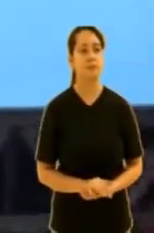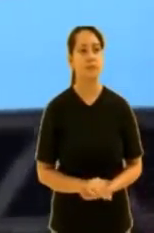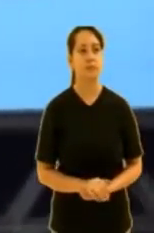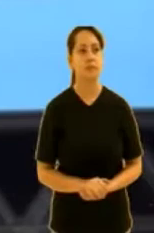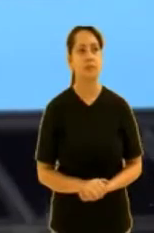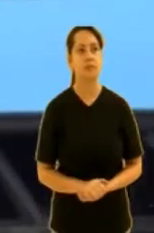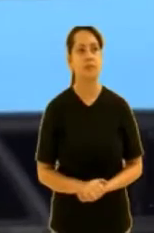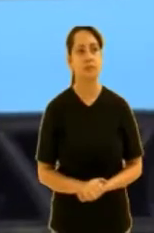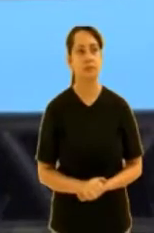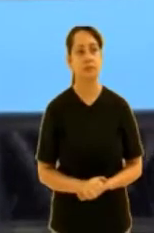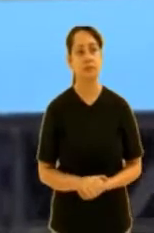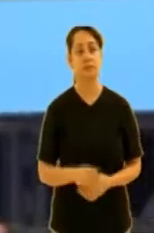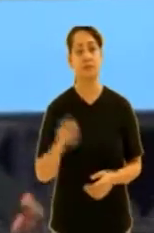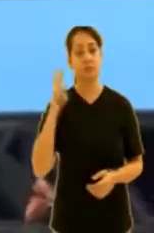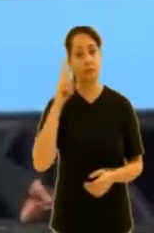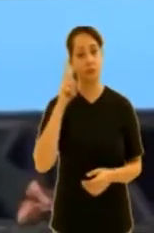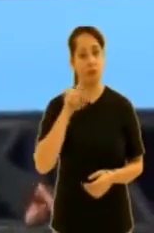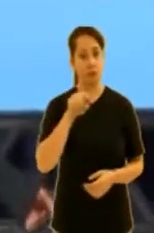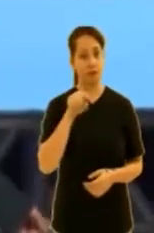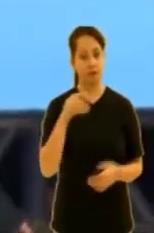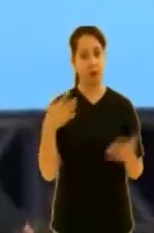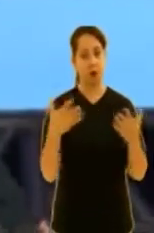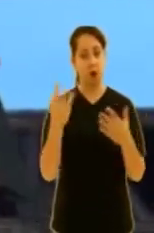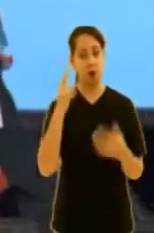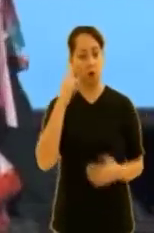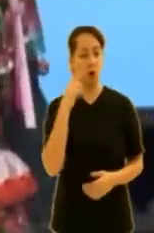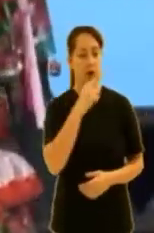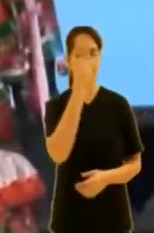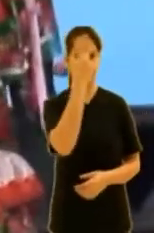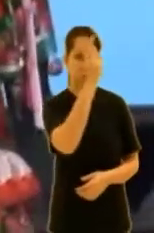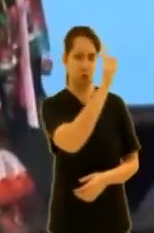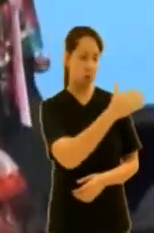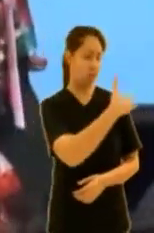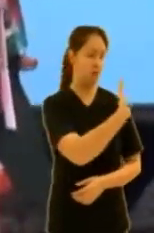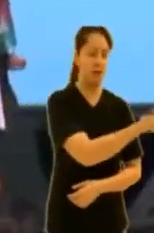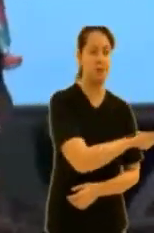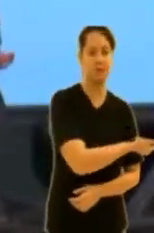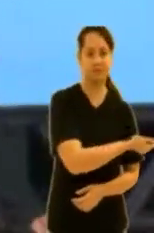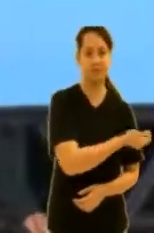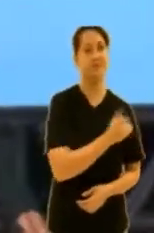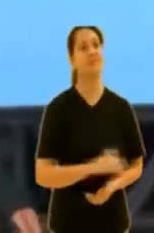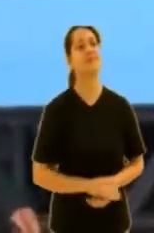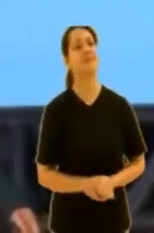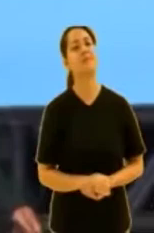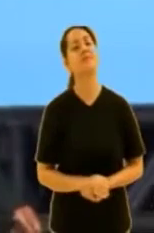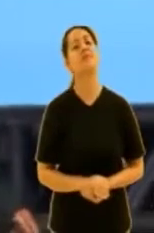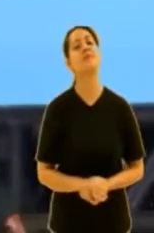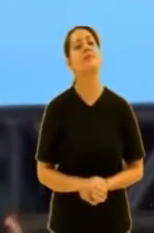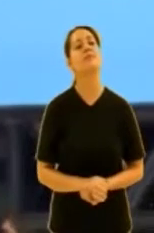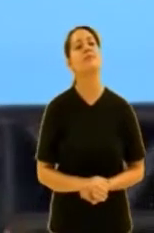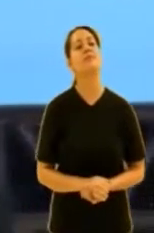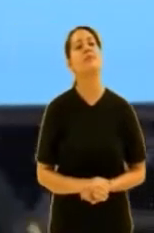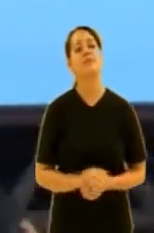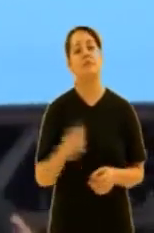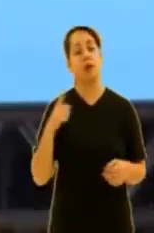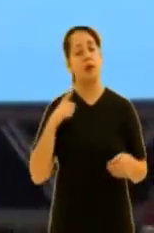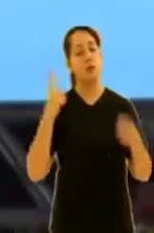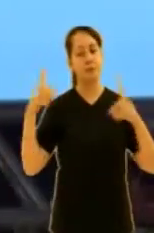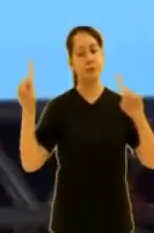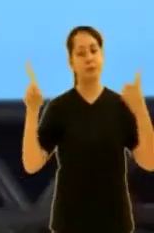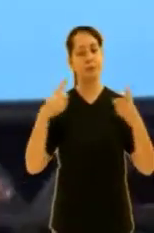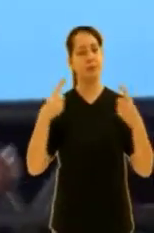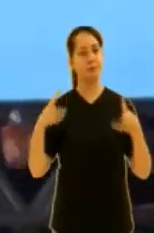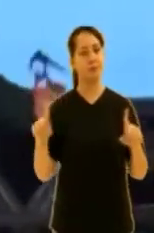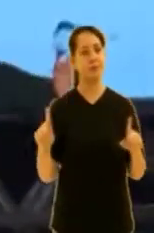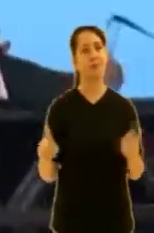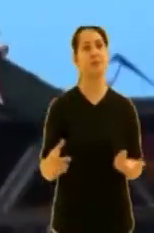Olha só, você vai olhar para a pessoa que está do lado de você, tá? E ao som da música, nós